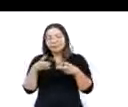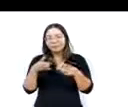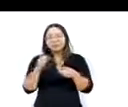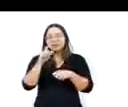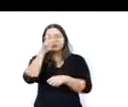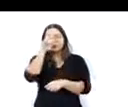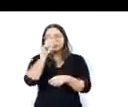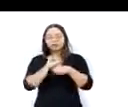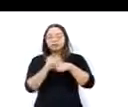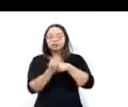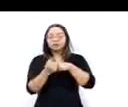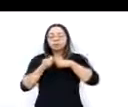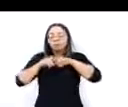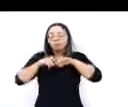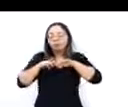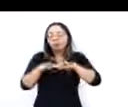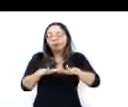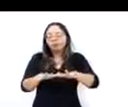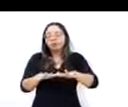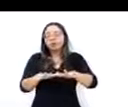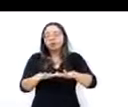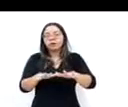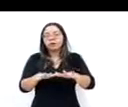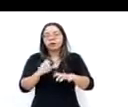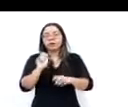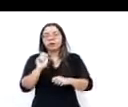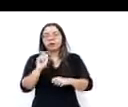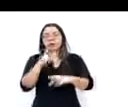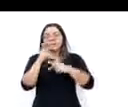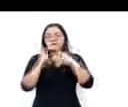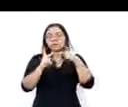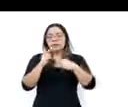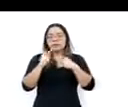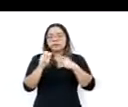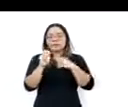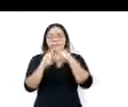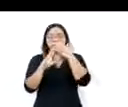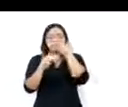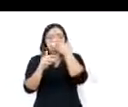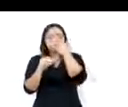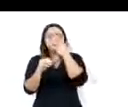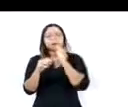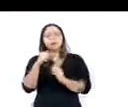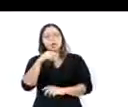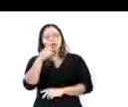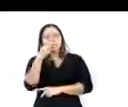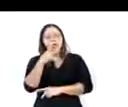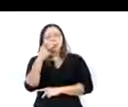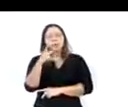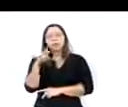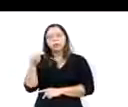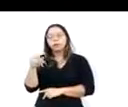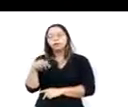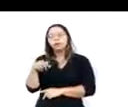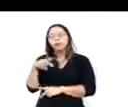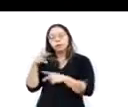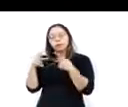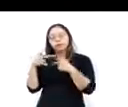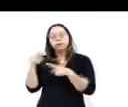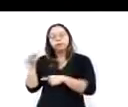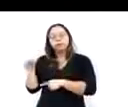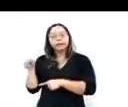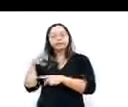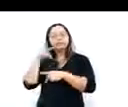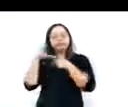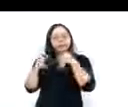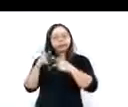especialmente com relação às avaliações, eu concordo aqui com a professora Marlete, quando ela fala dessa questão de